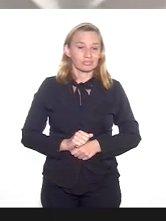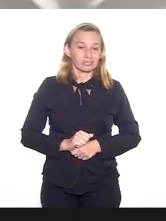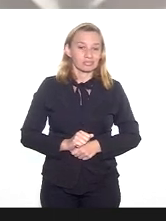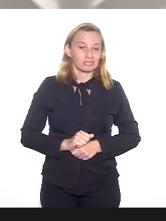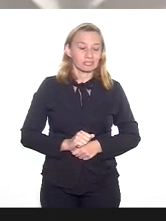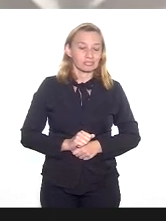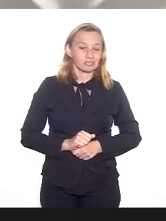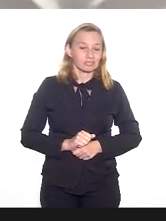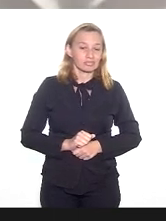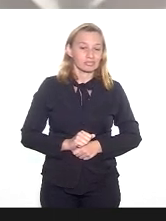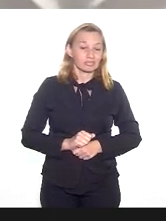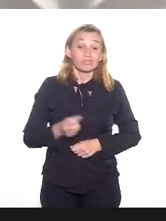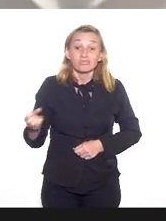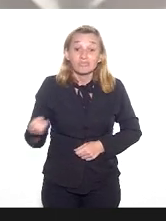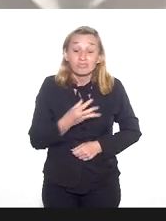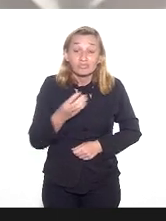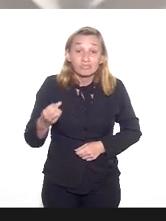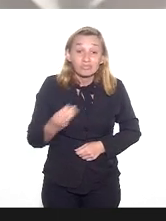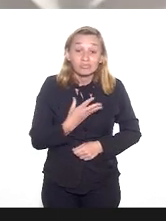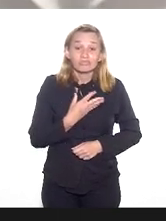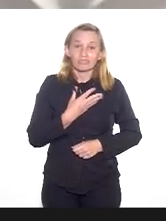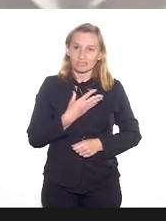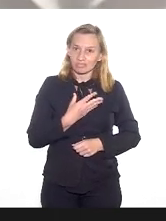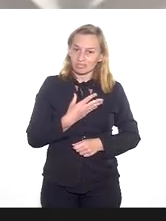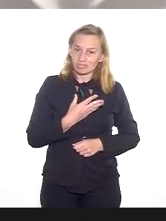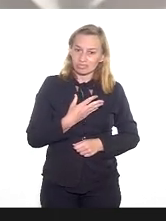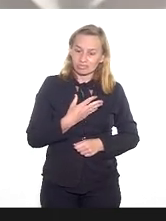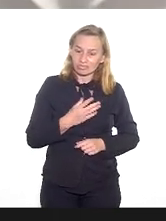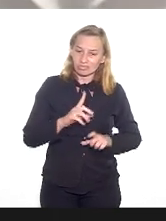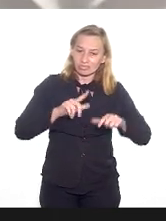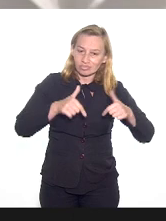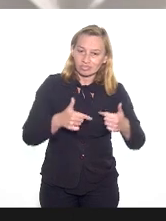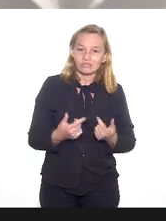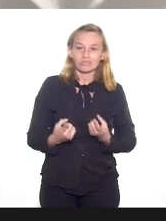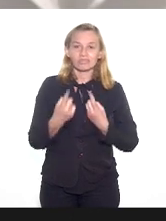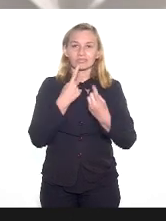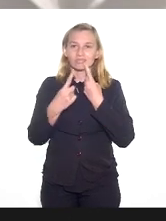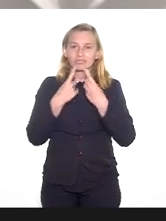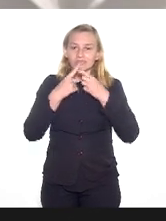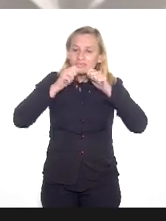trazer novos elementos, de fazer um debate amplo,